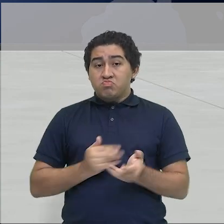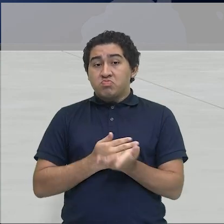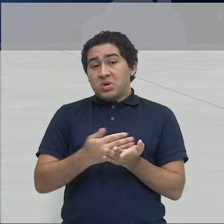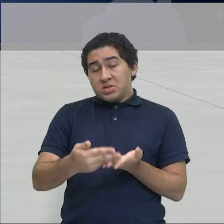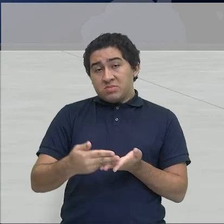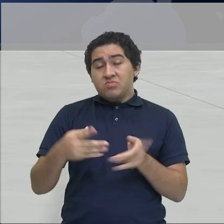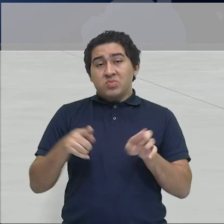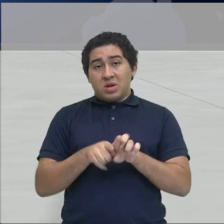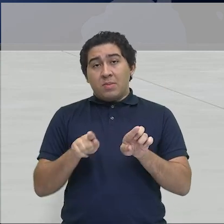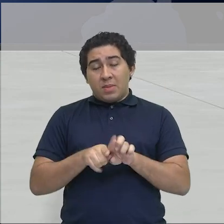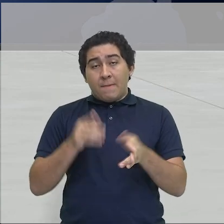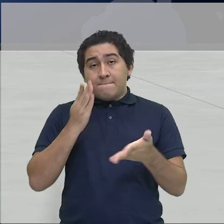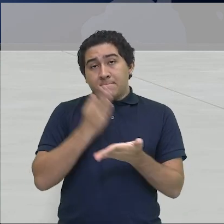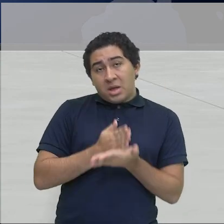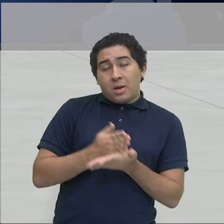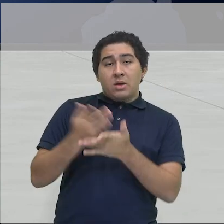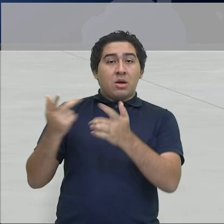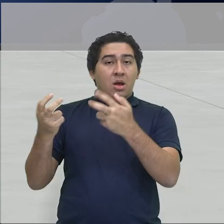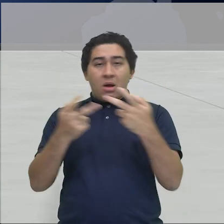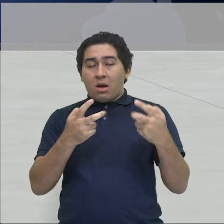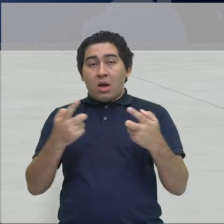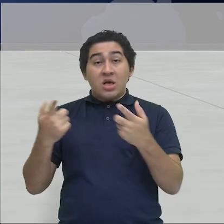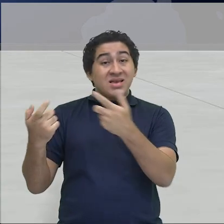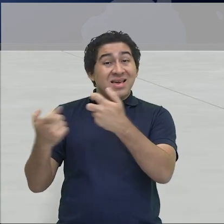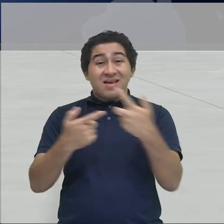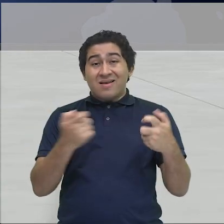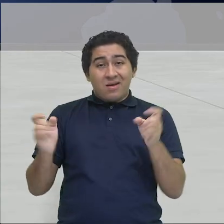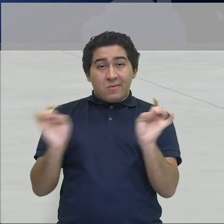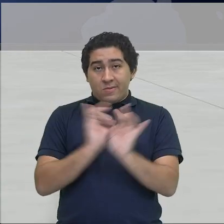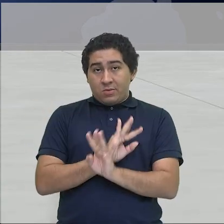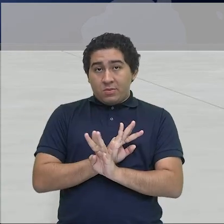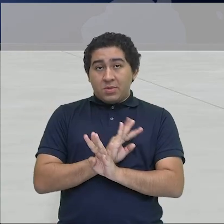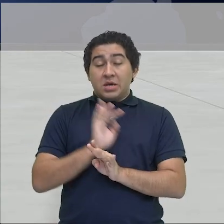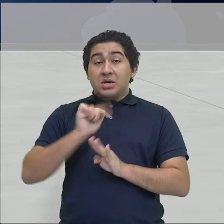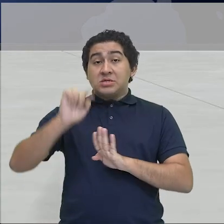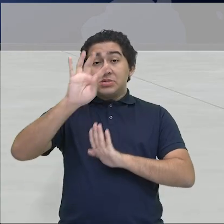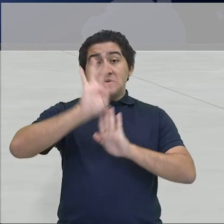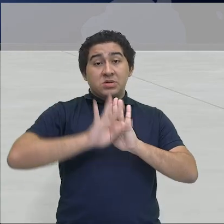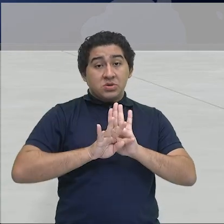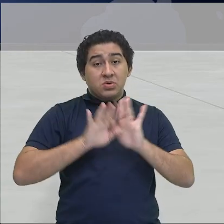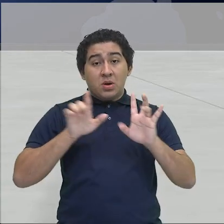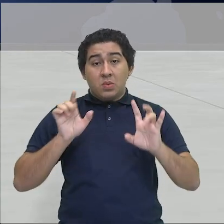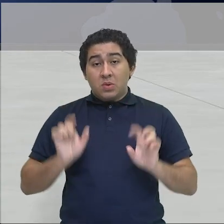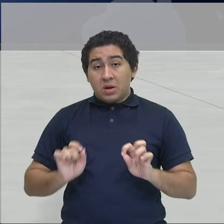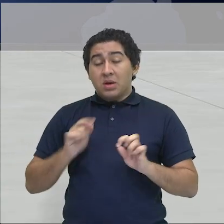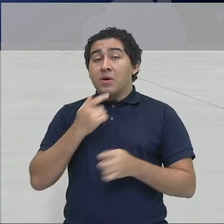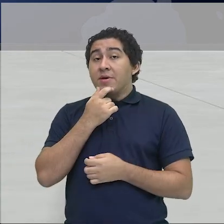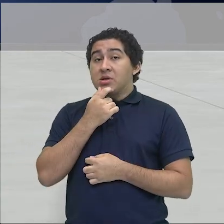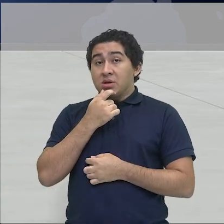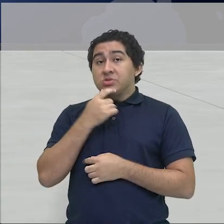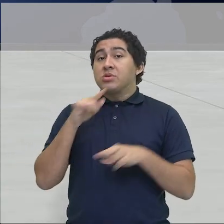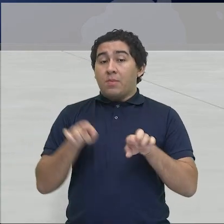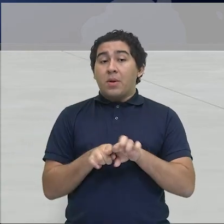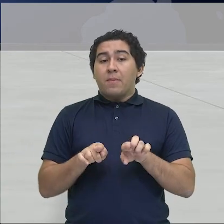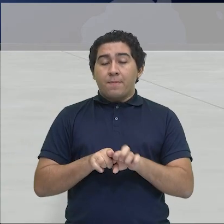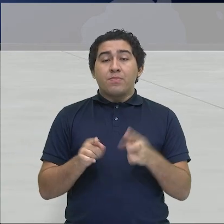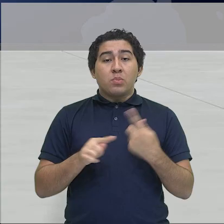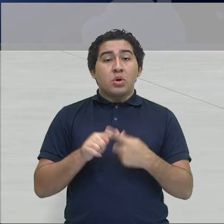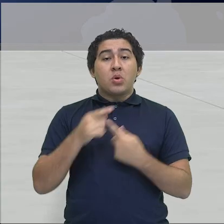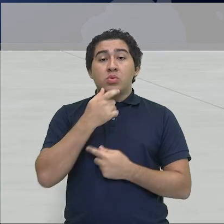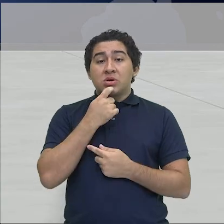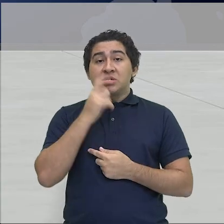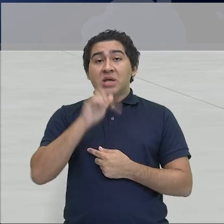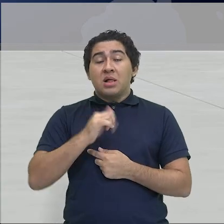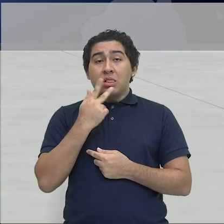parem com a guerra, ok? Então, estes textos, geralmente eles são em inglês, ok? Porque o inglês